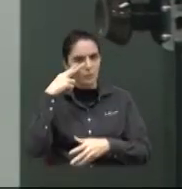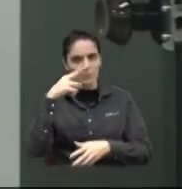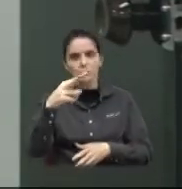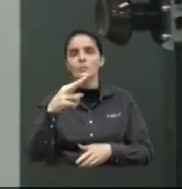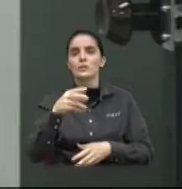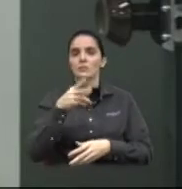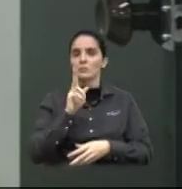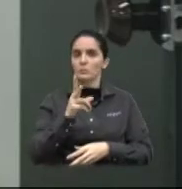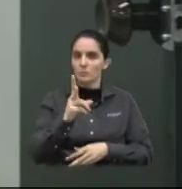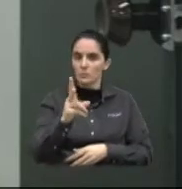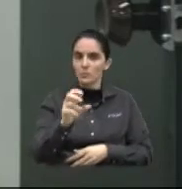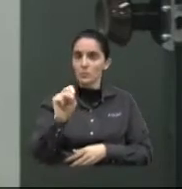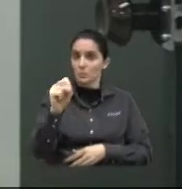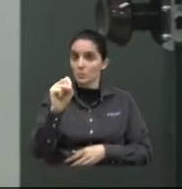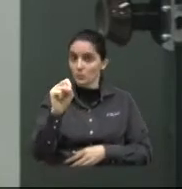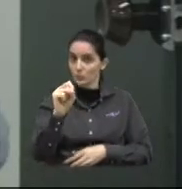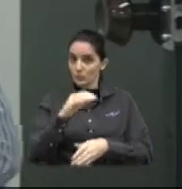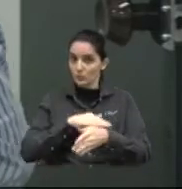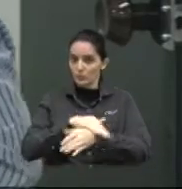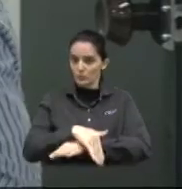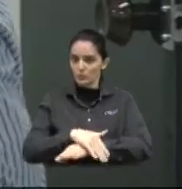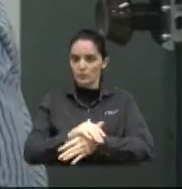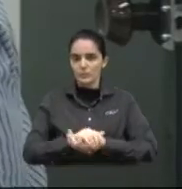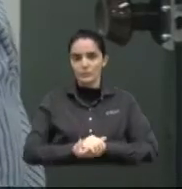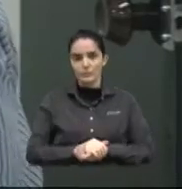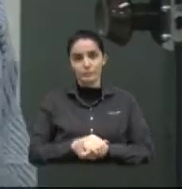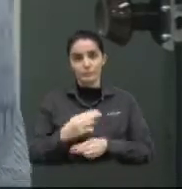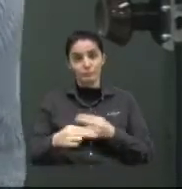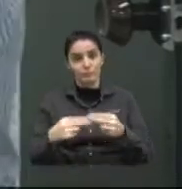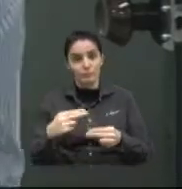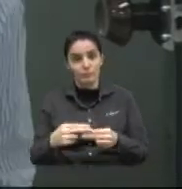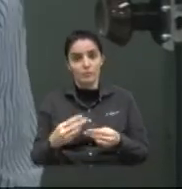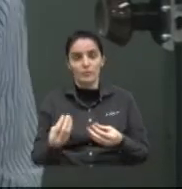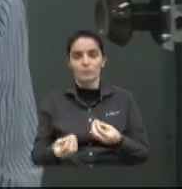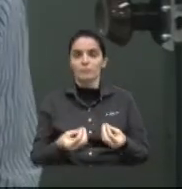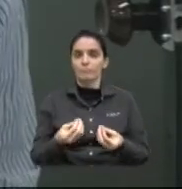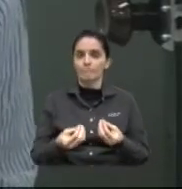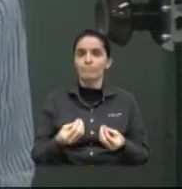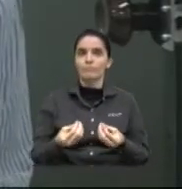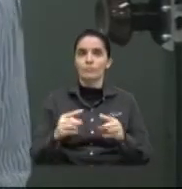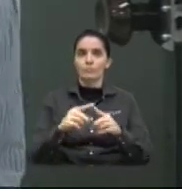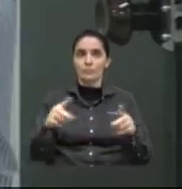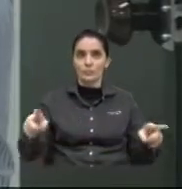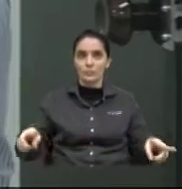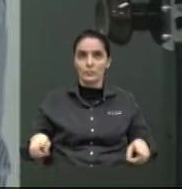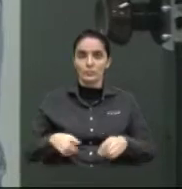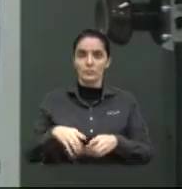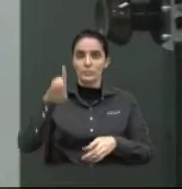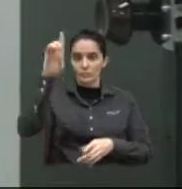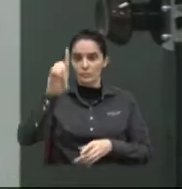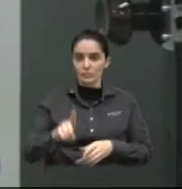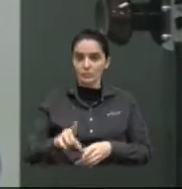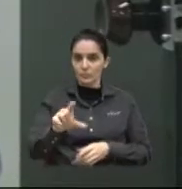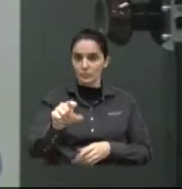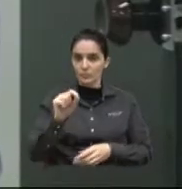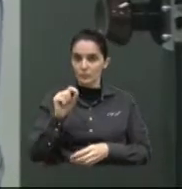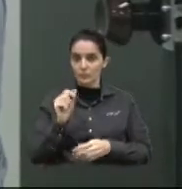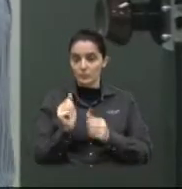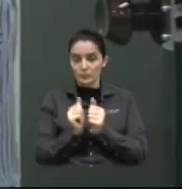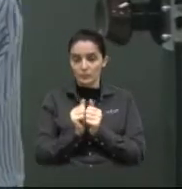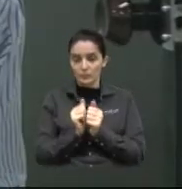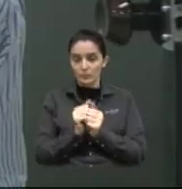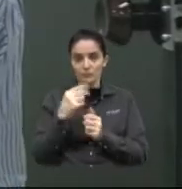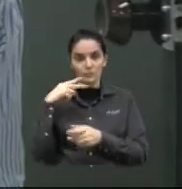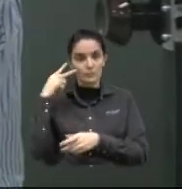sempre às 20 horas então é uma maneira é a mesma buscou junto aos vereadores o